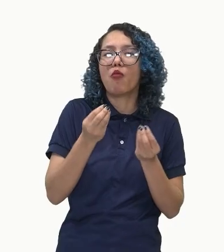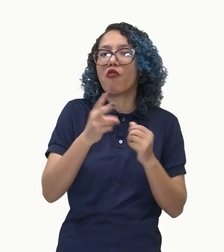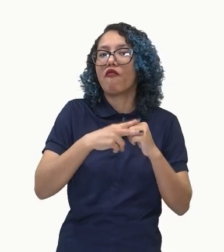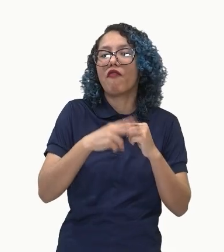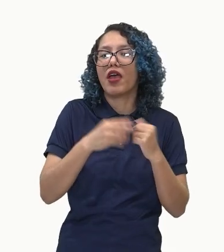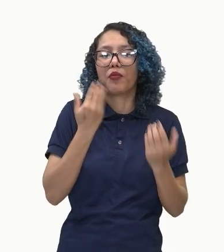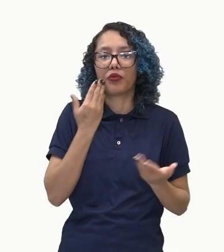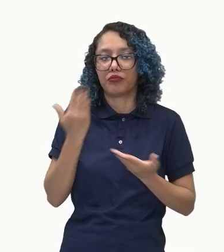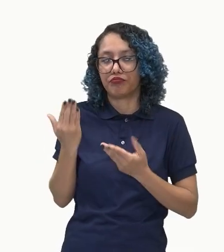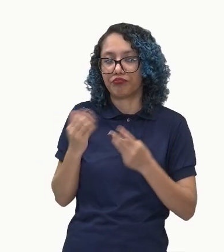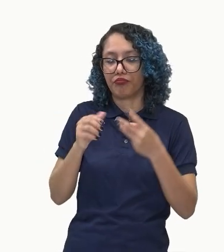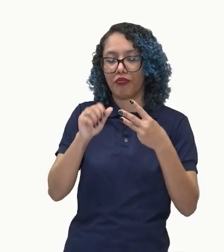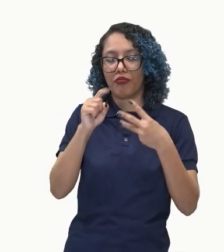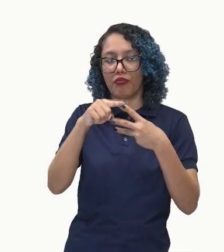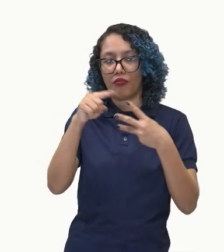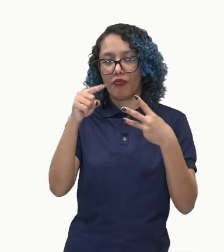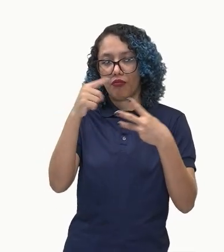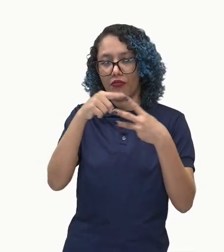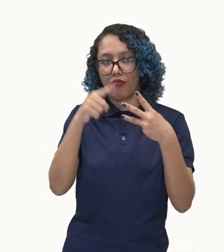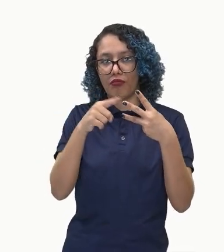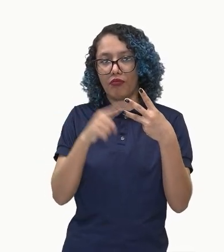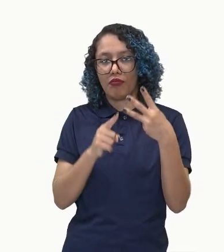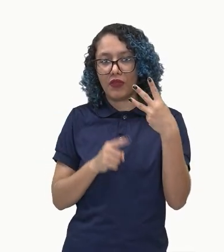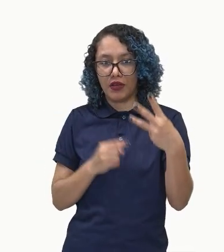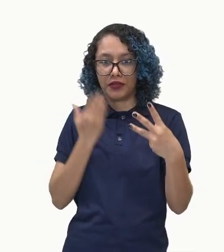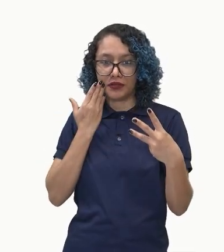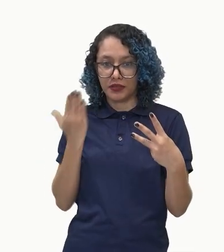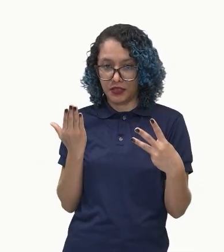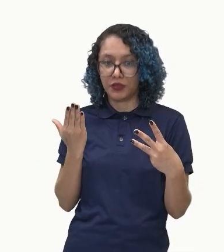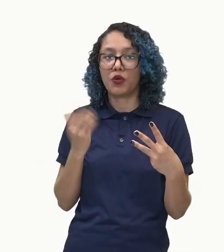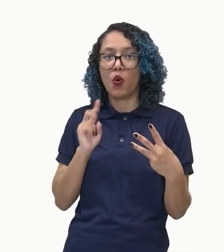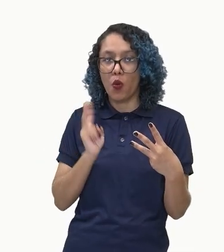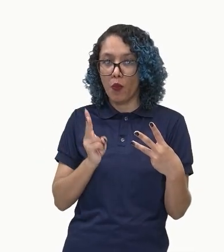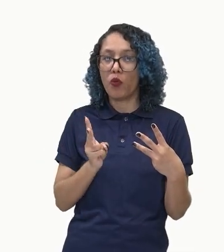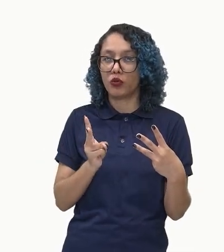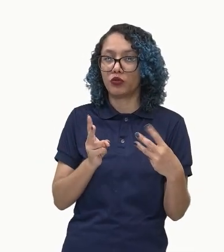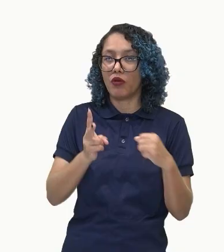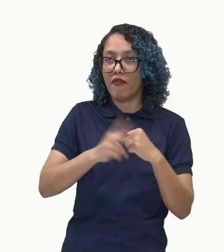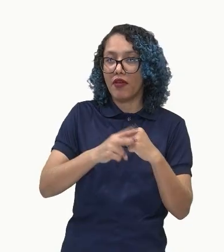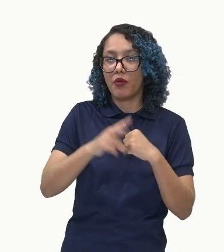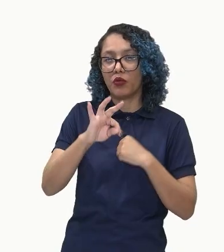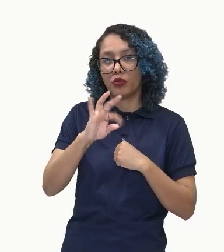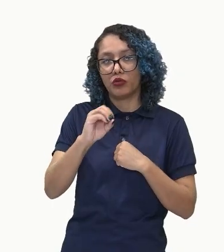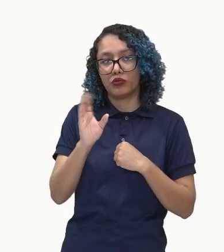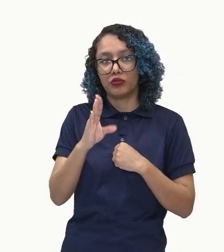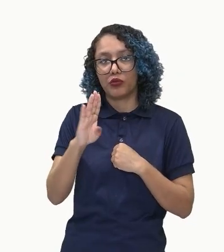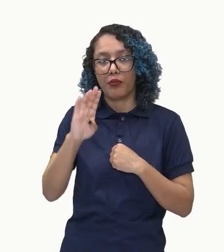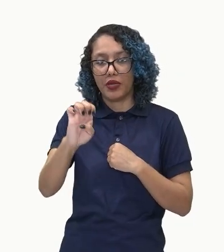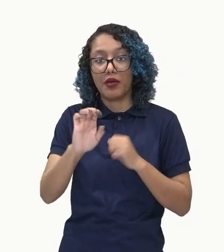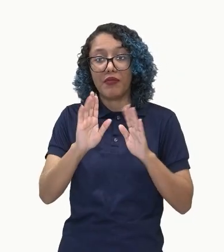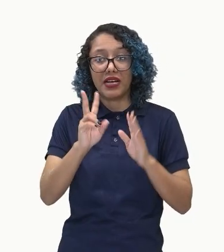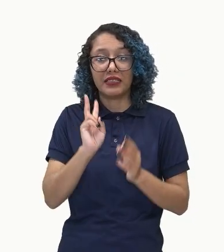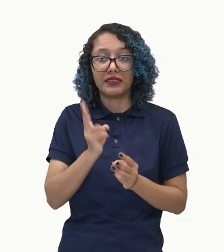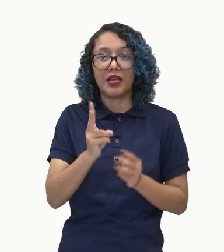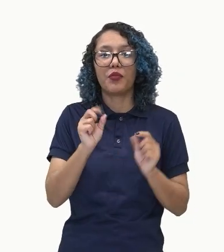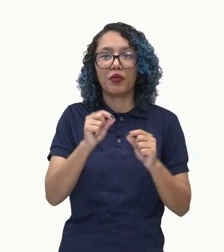três formas aqui continua sendo o verbo to be, só que ele vai estar conjugado aí sempre com o